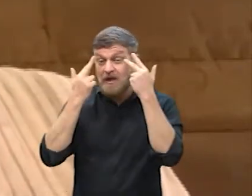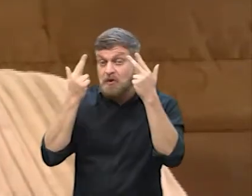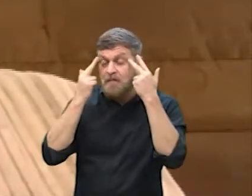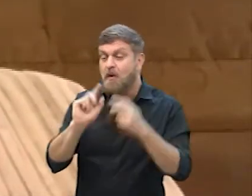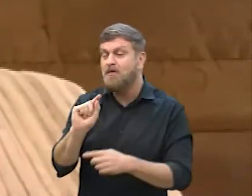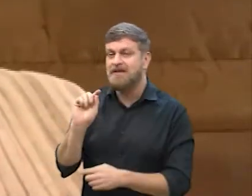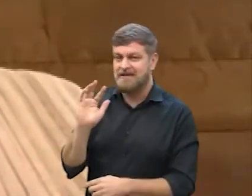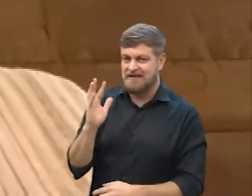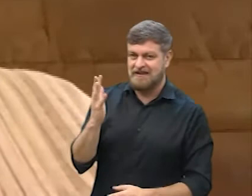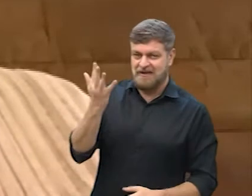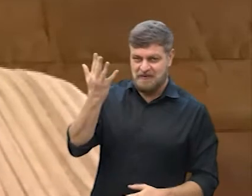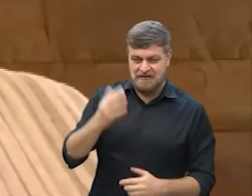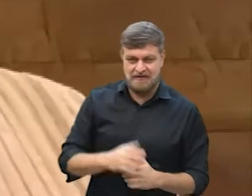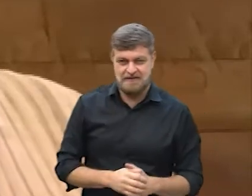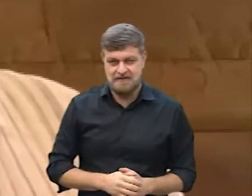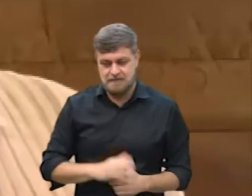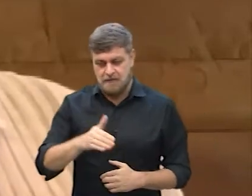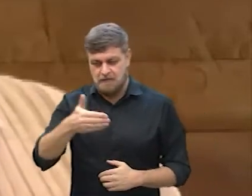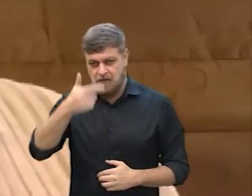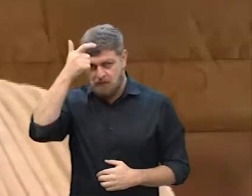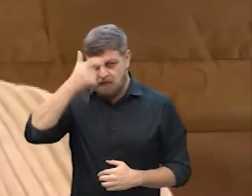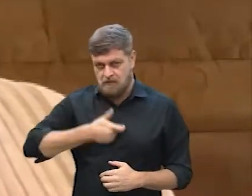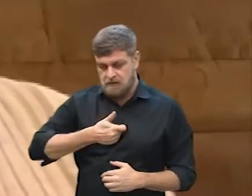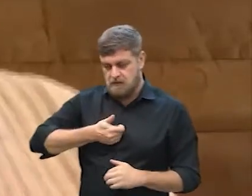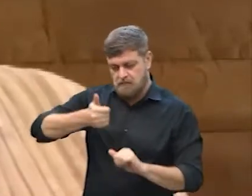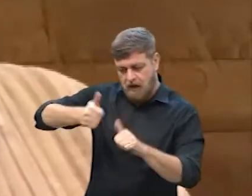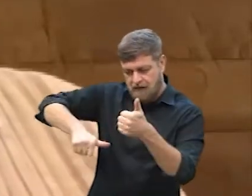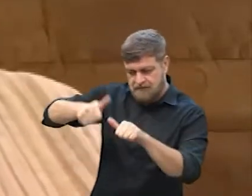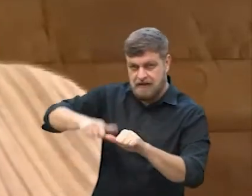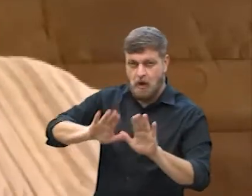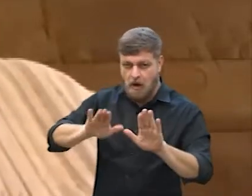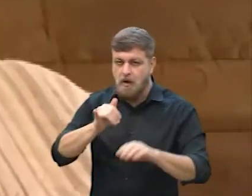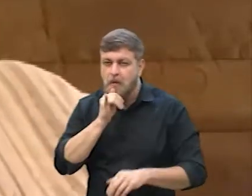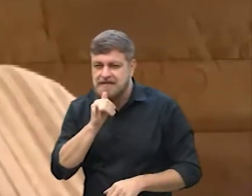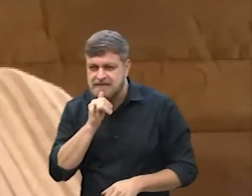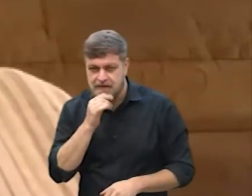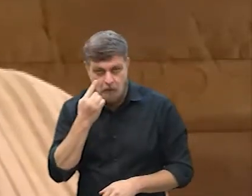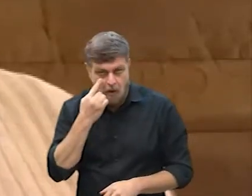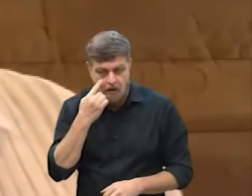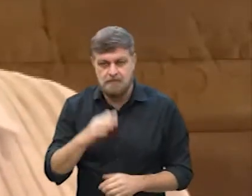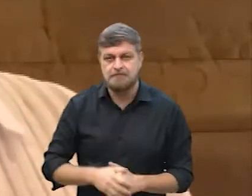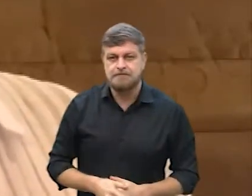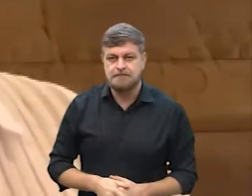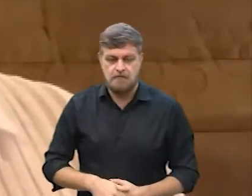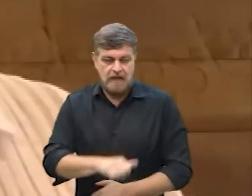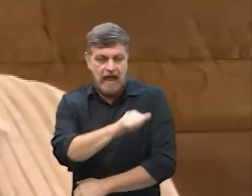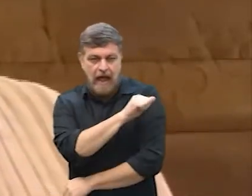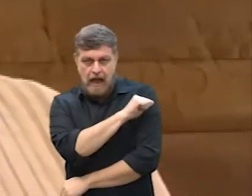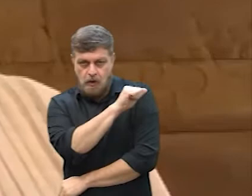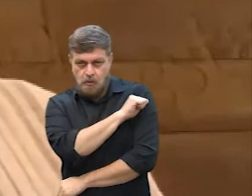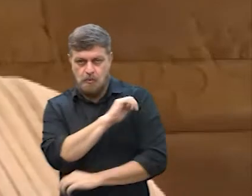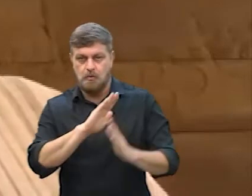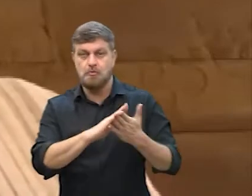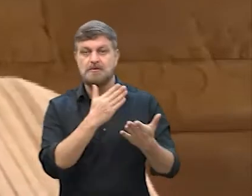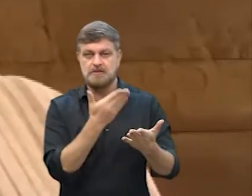Normalmente, quando eu analiso, vamos dar um exemplo, há estudantes em